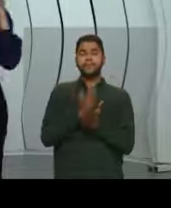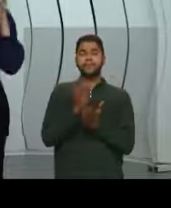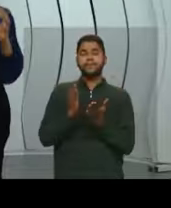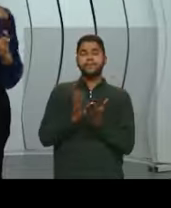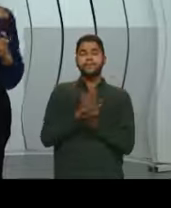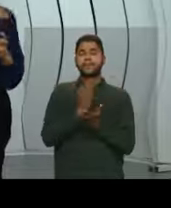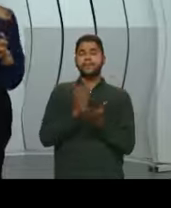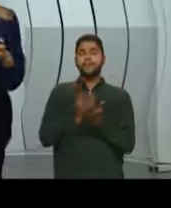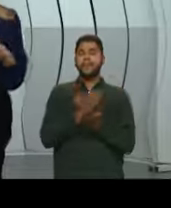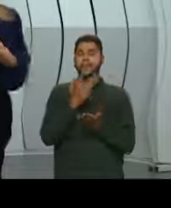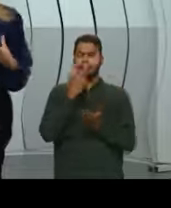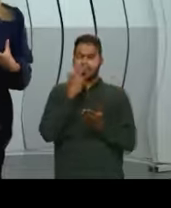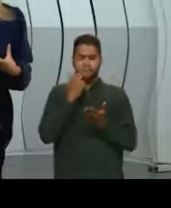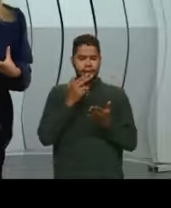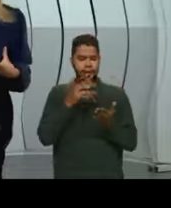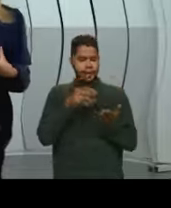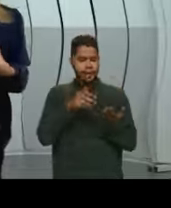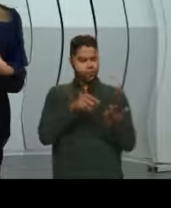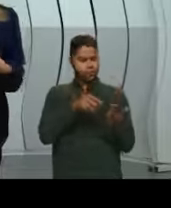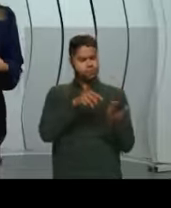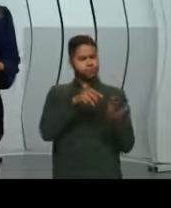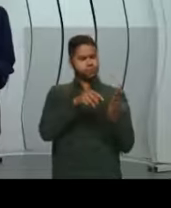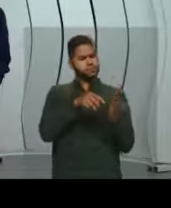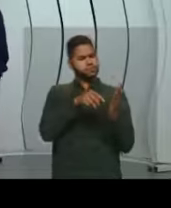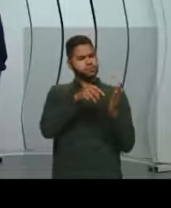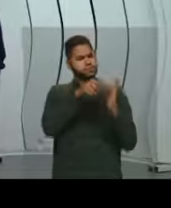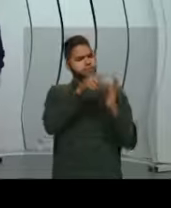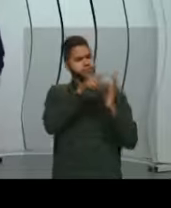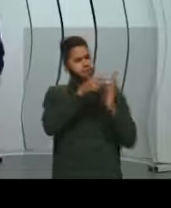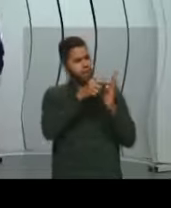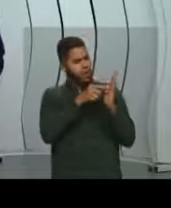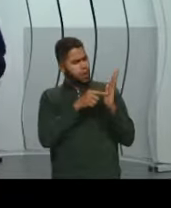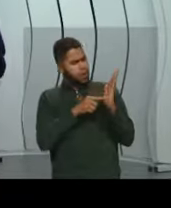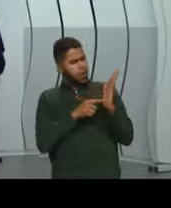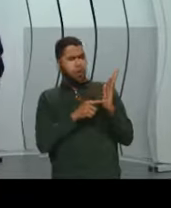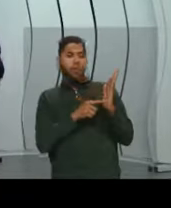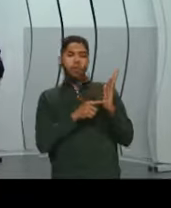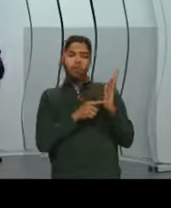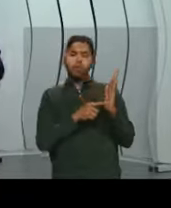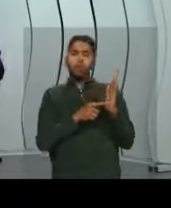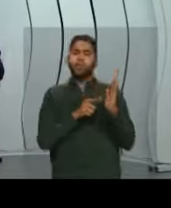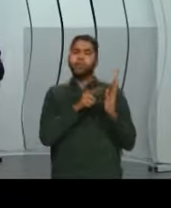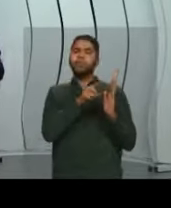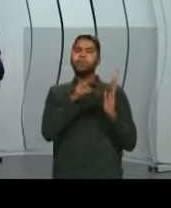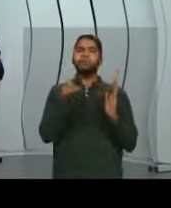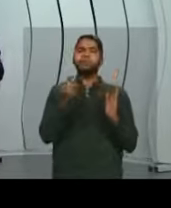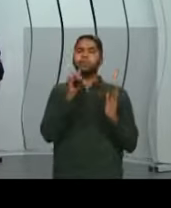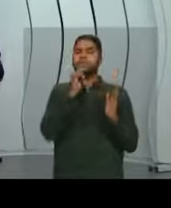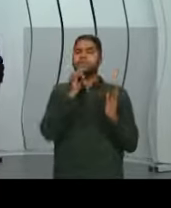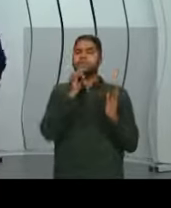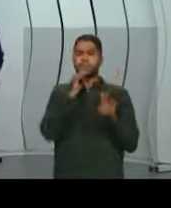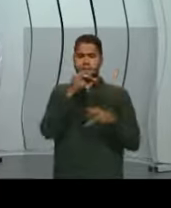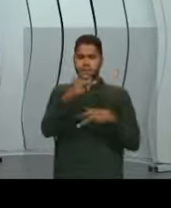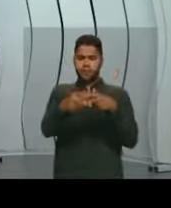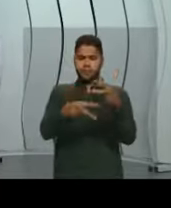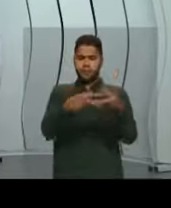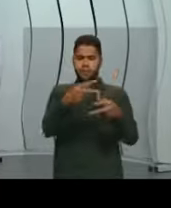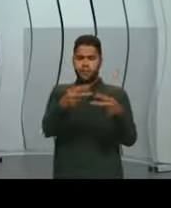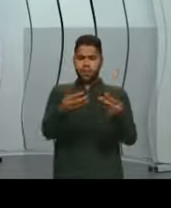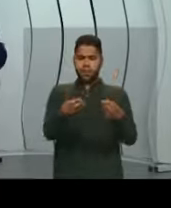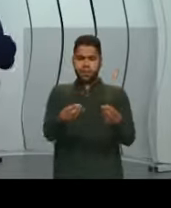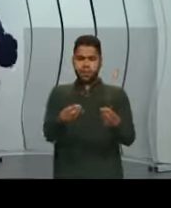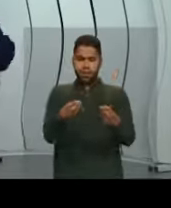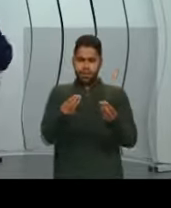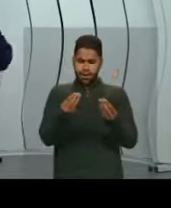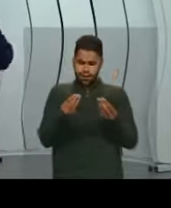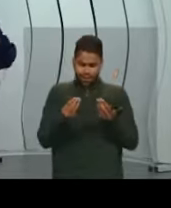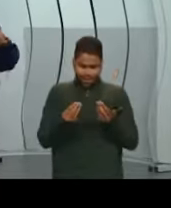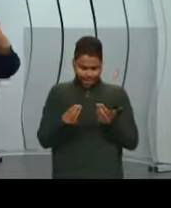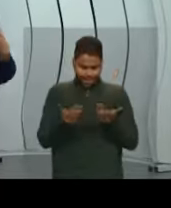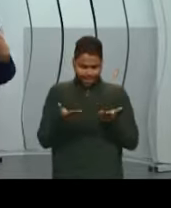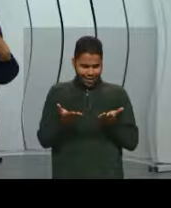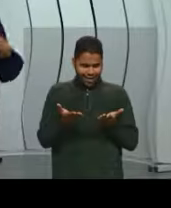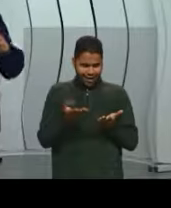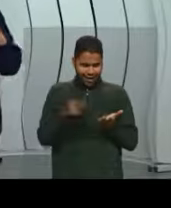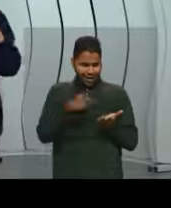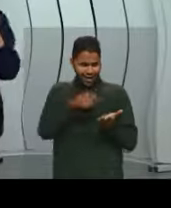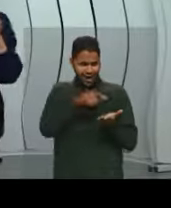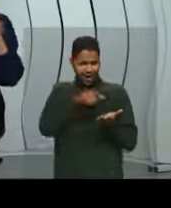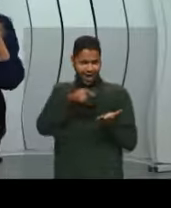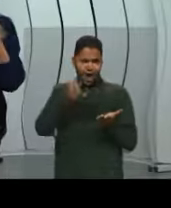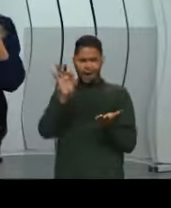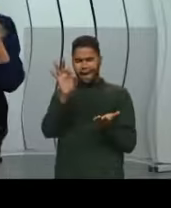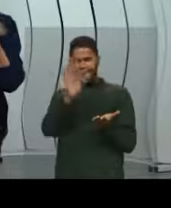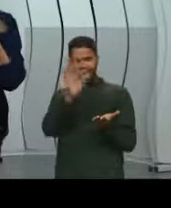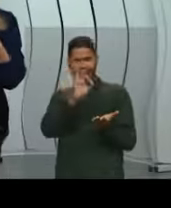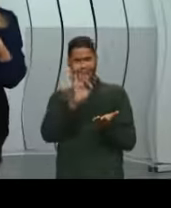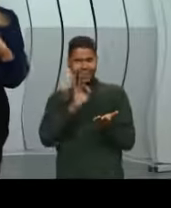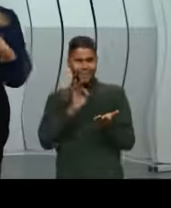aquela embalagem. É uma embalagem, a gente não fala assim, quando você recebe um presente, que a embalagem é linda e o